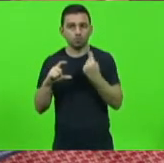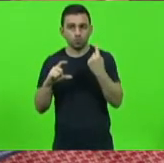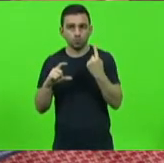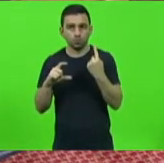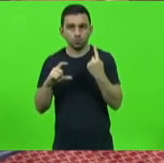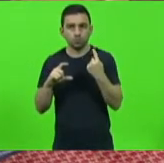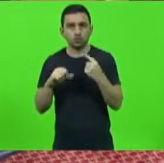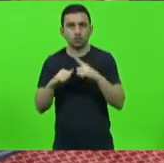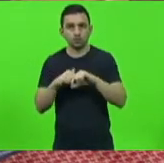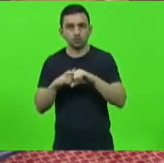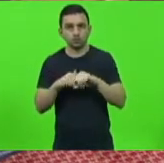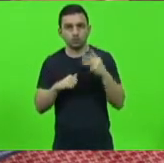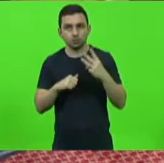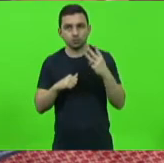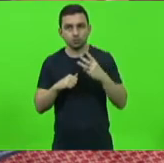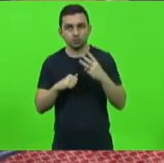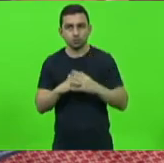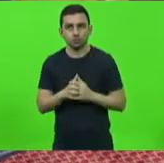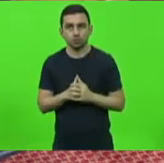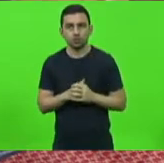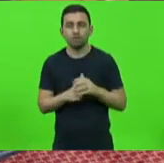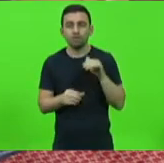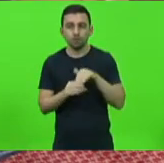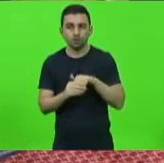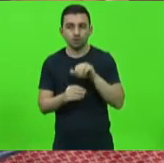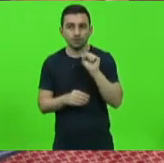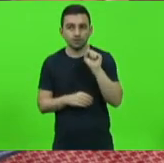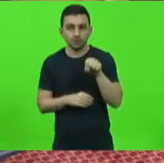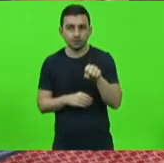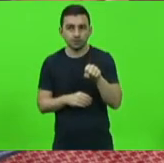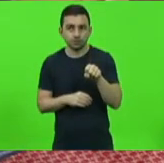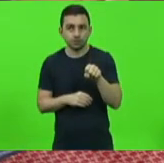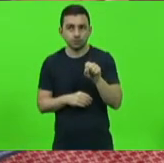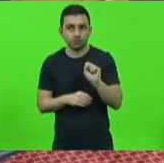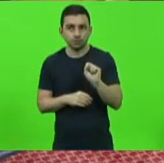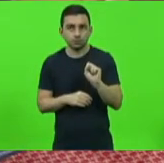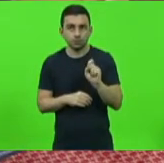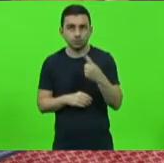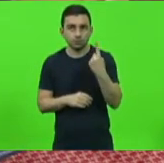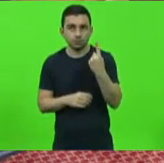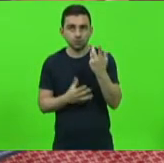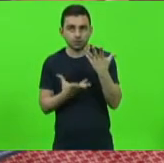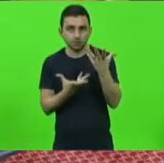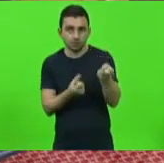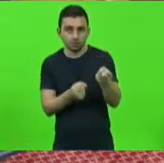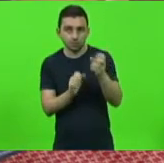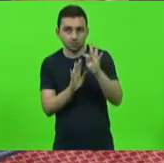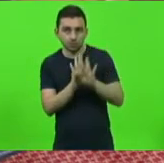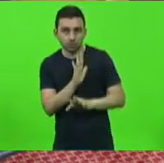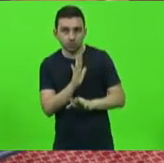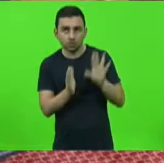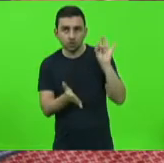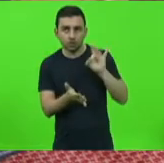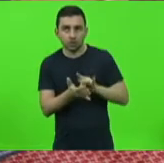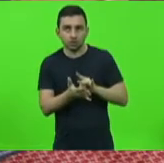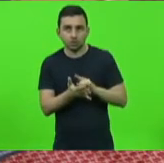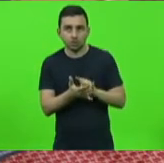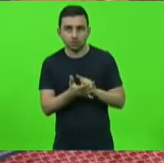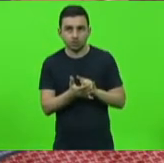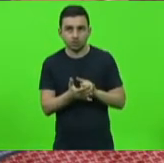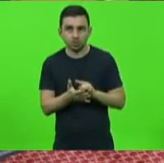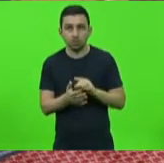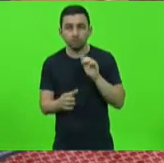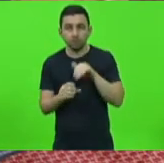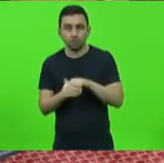artigo 3º. Então, quem vota sim, vota 1, vota a favor do texto original. Quem vota